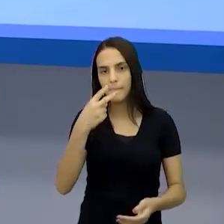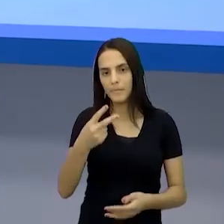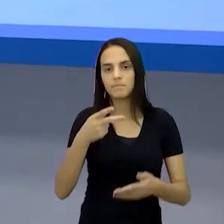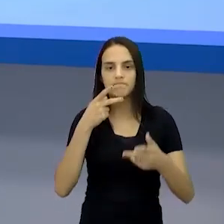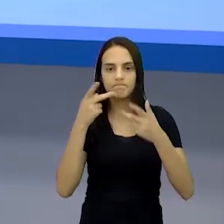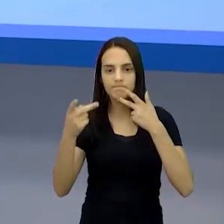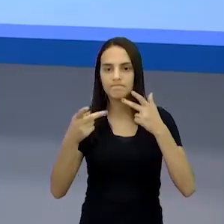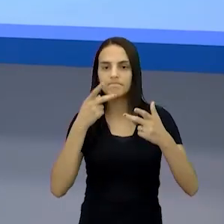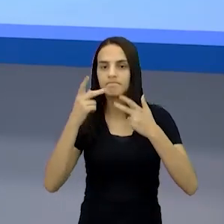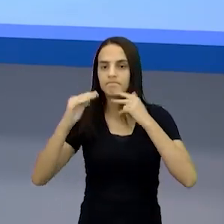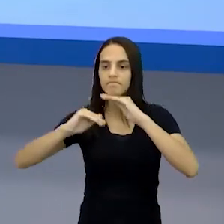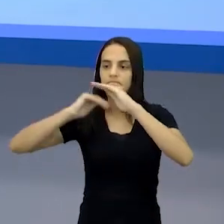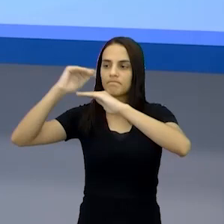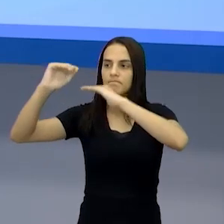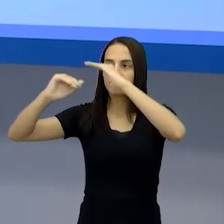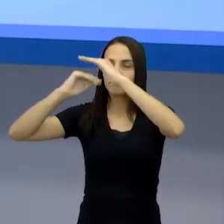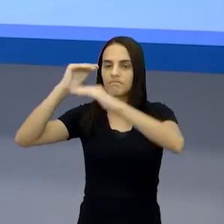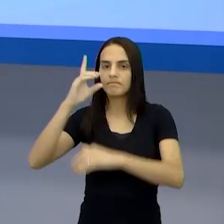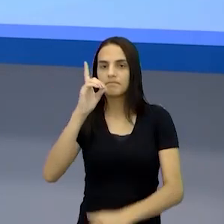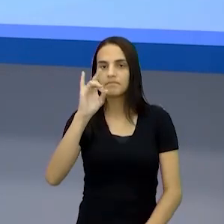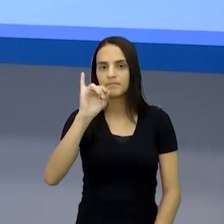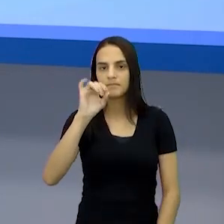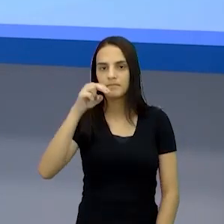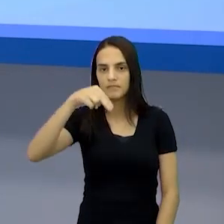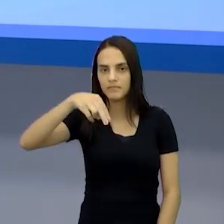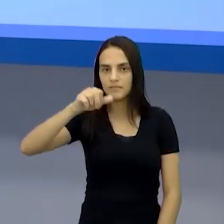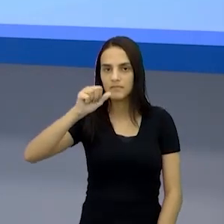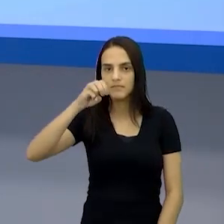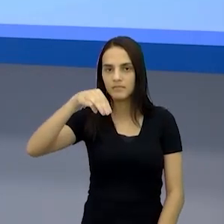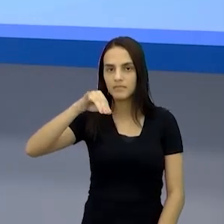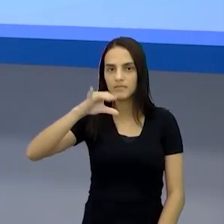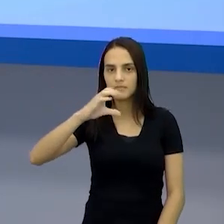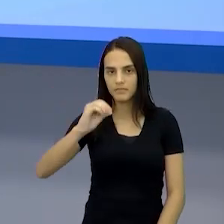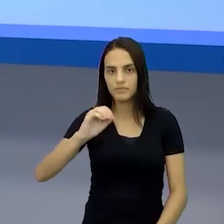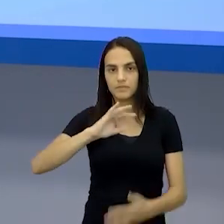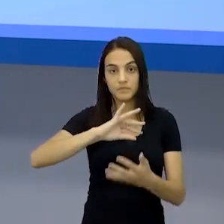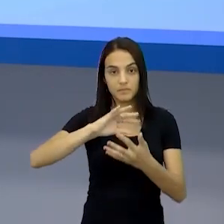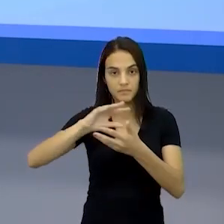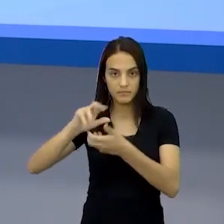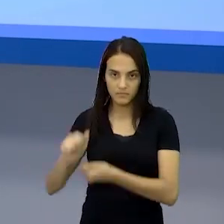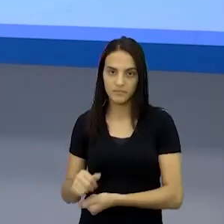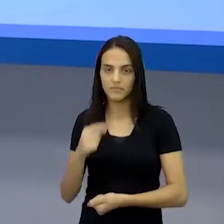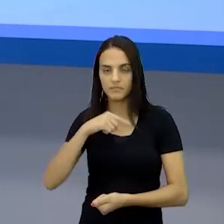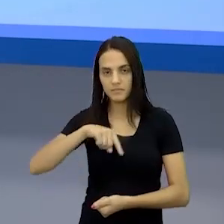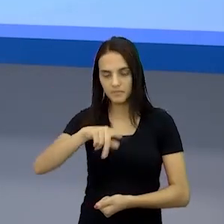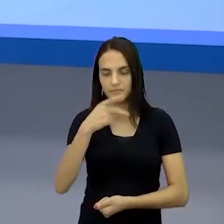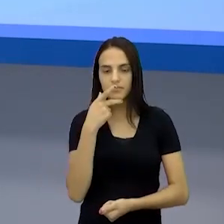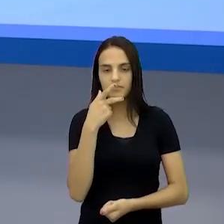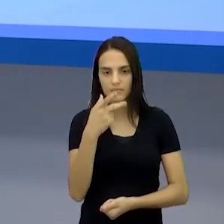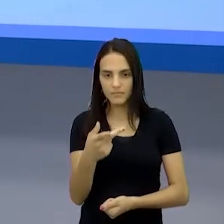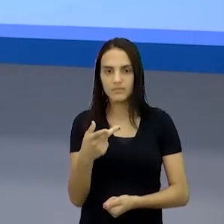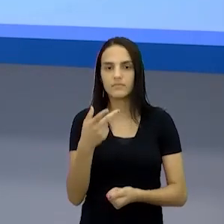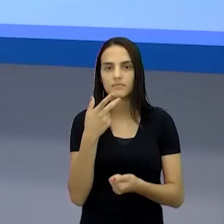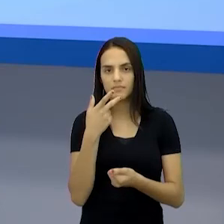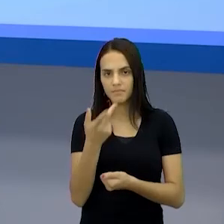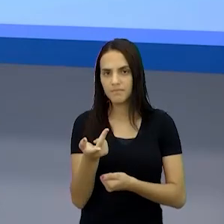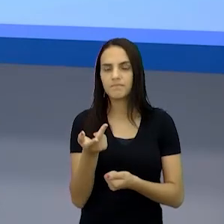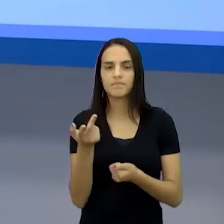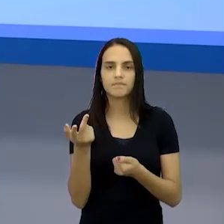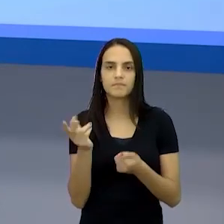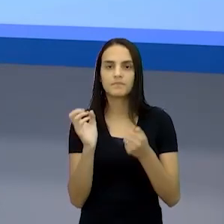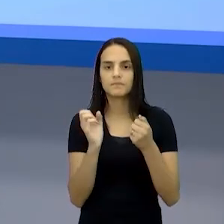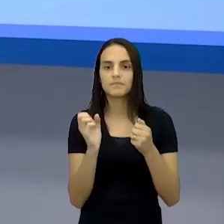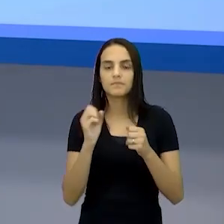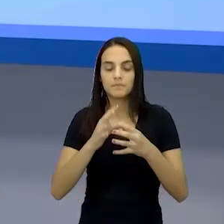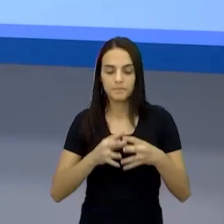dos processos dinâmicos do planeta, né? E quando a gente fala desse, no caso, falando sobre a questão do solo, a